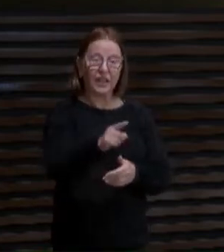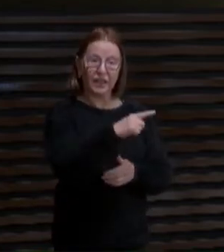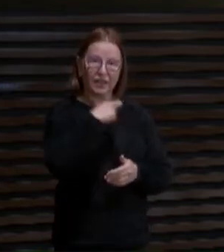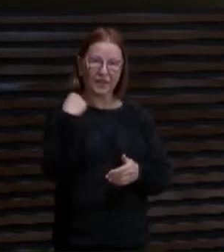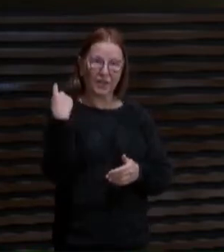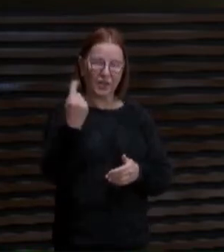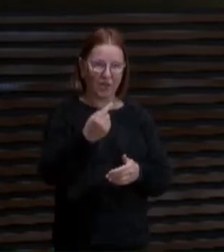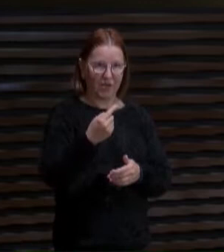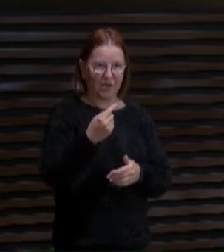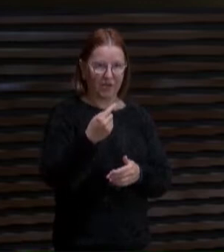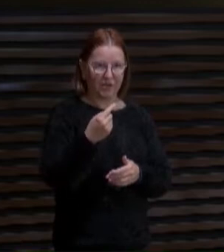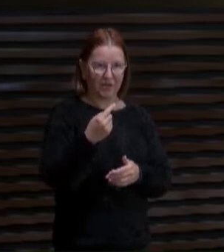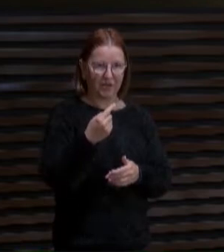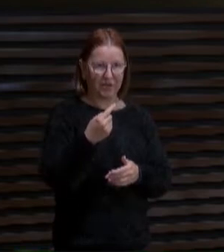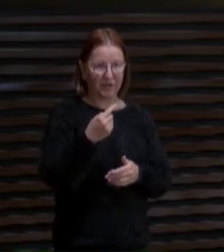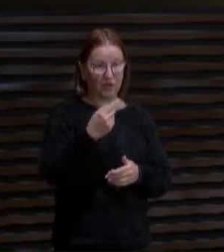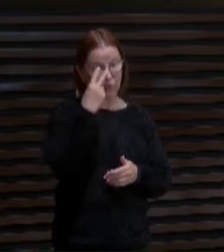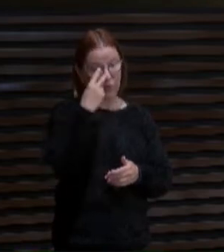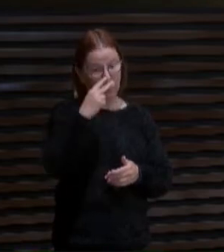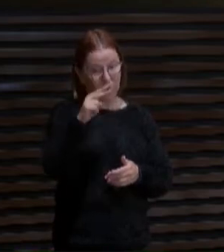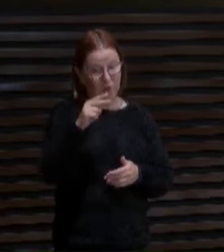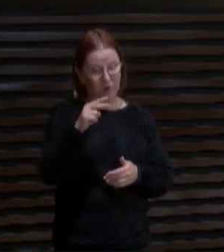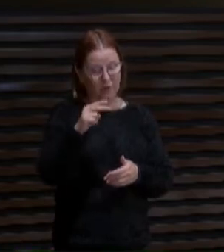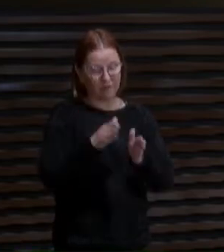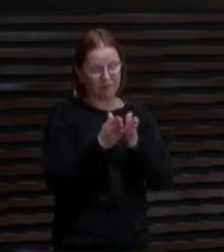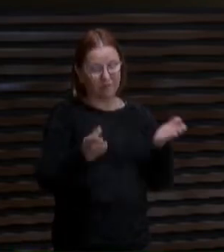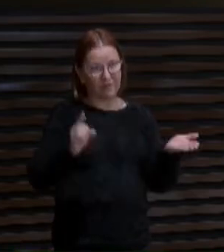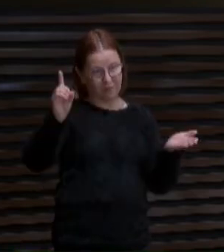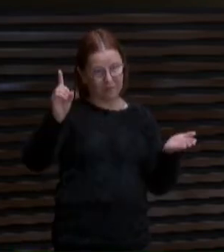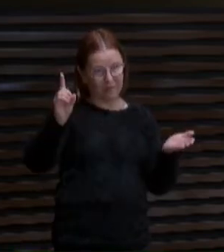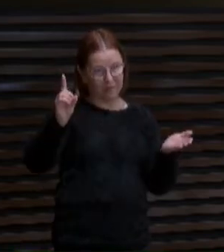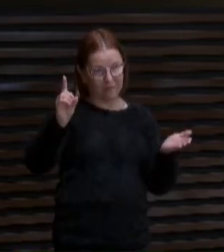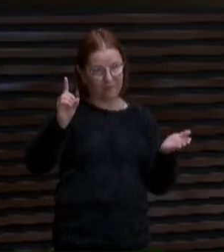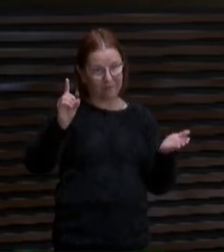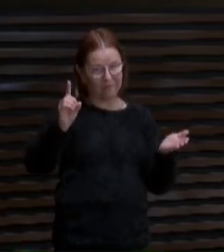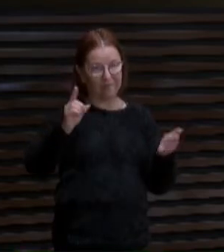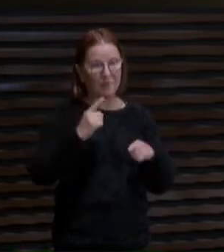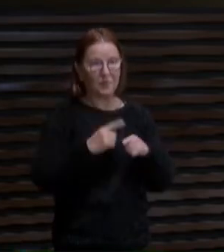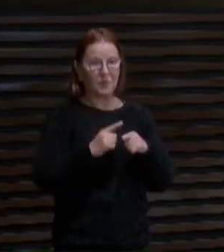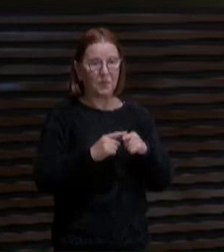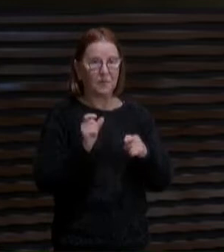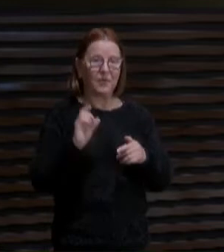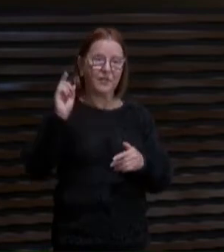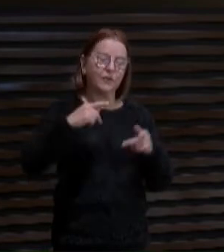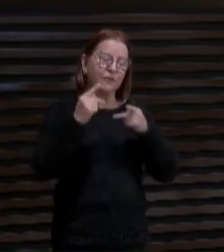olhando para palavra e nós descobrimos que a palavra tem fala tanto sobre disciplina na igreja